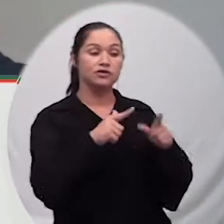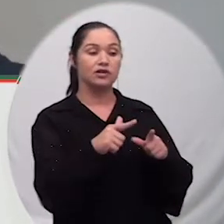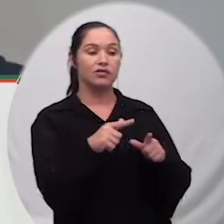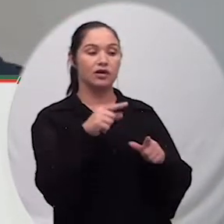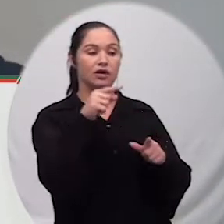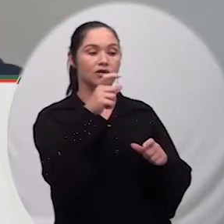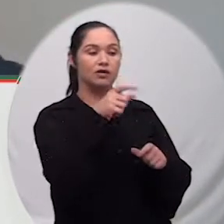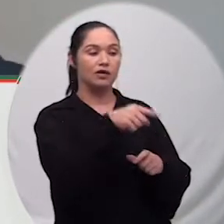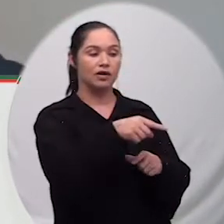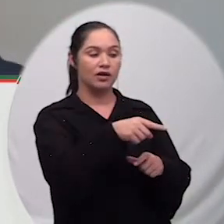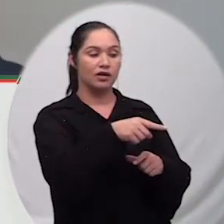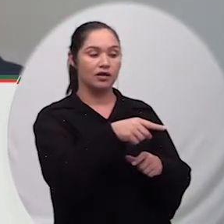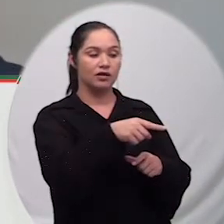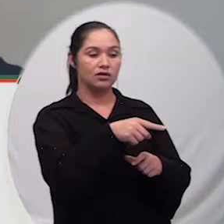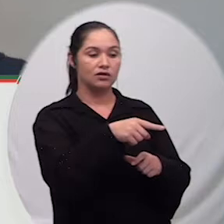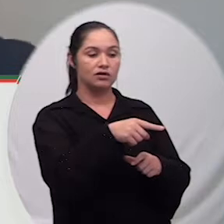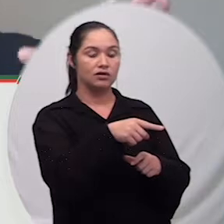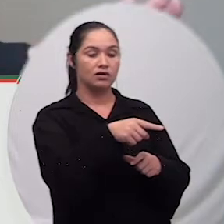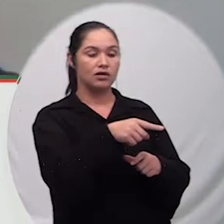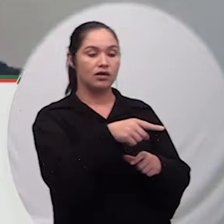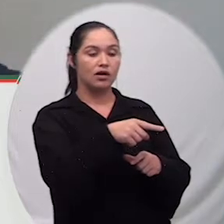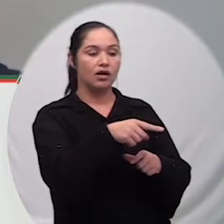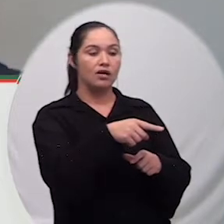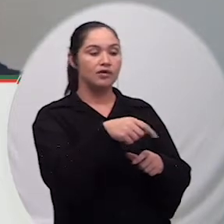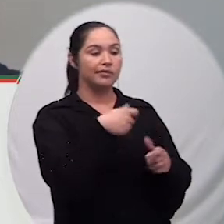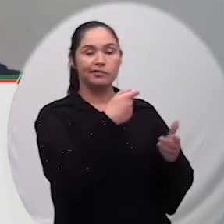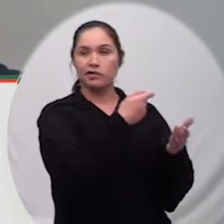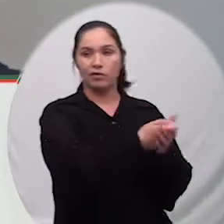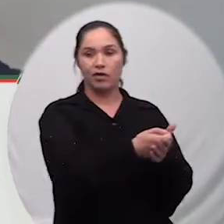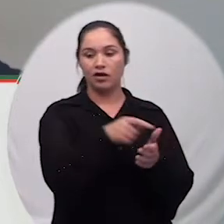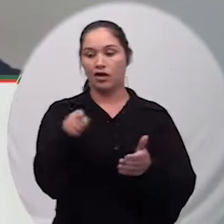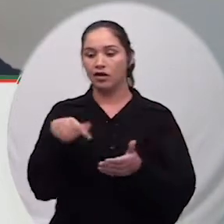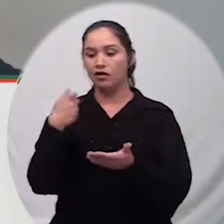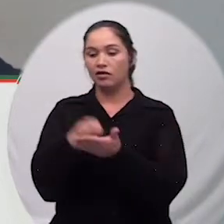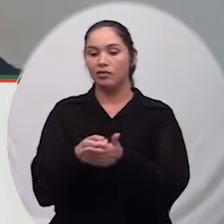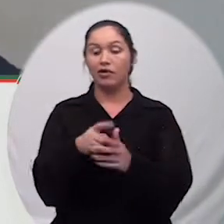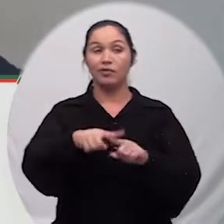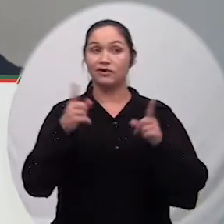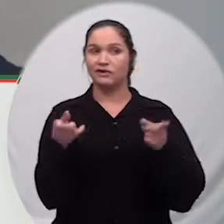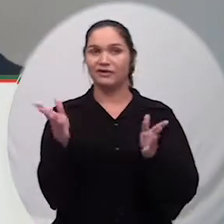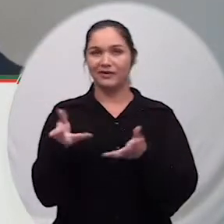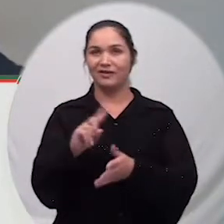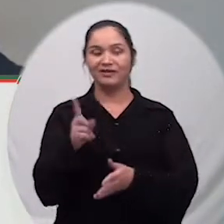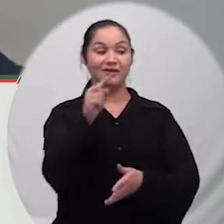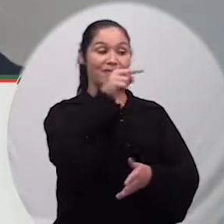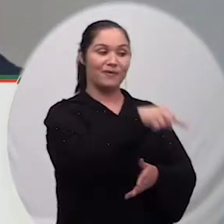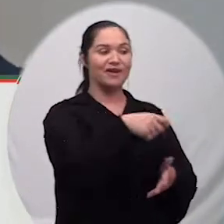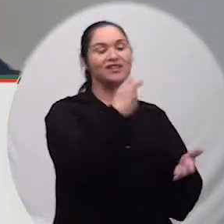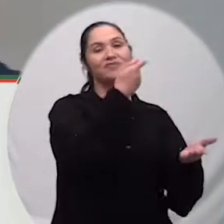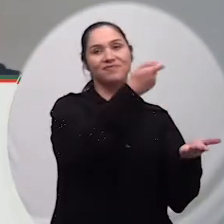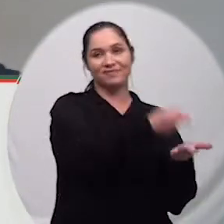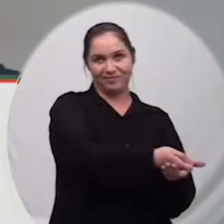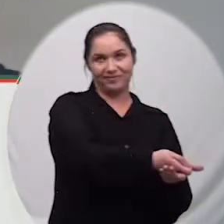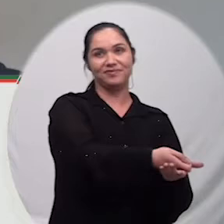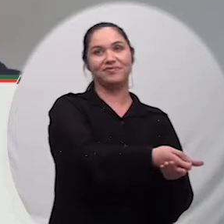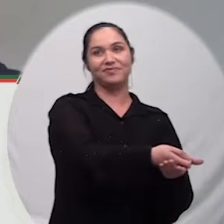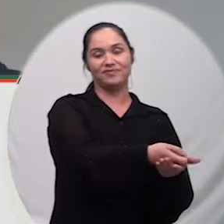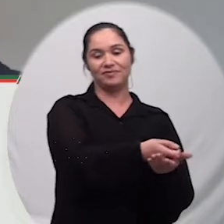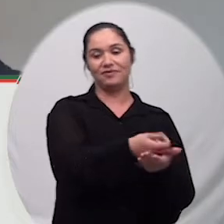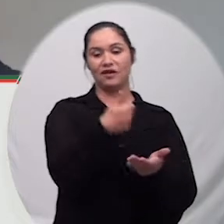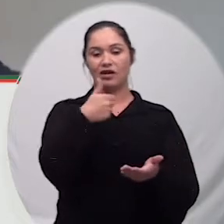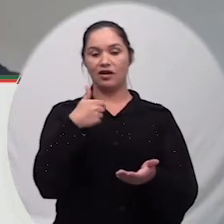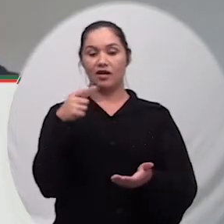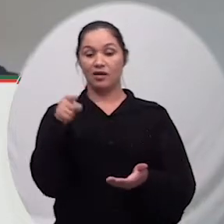pegar e cobrar por dentro, no caso. Se ele é R$ 10,00 de serviço, vai ser descontado do próprio cartório e não mais